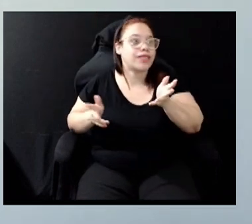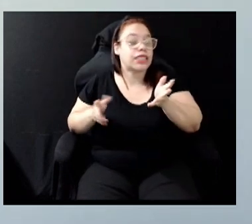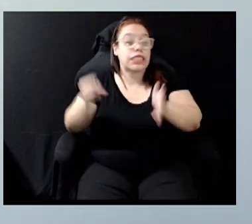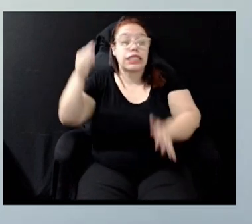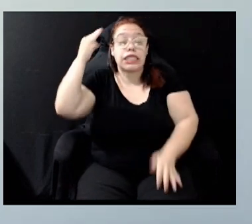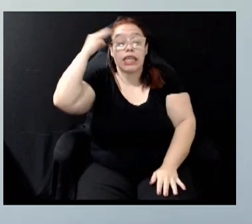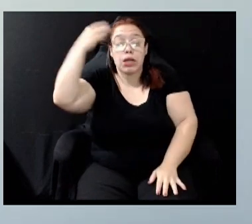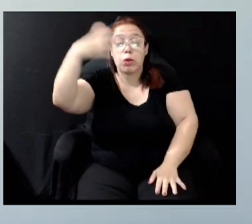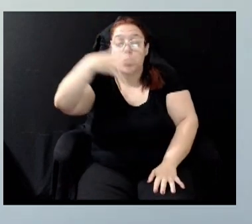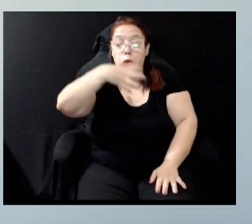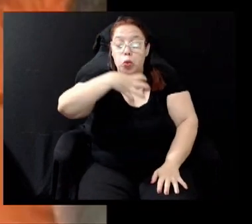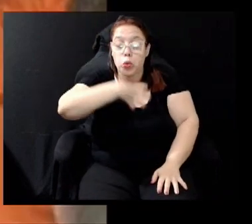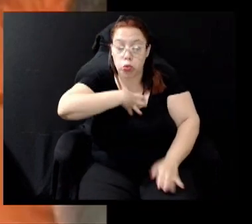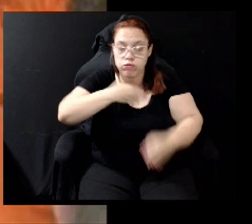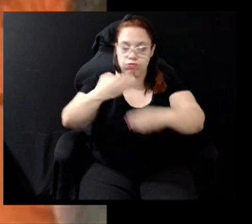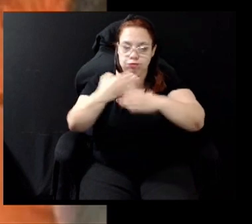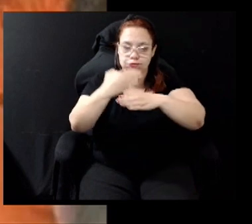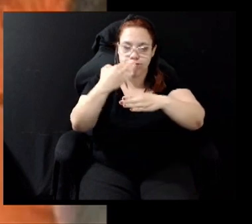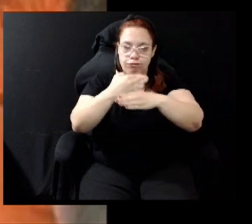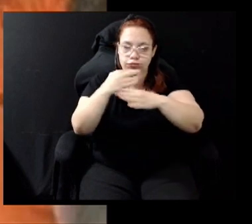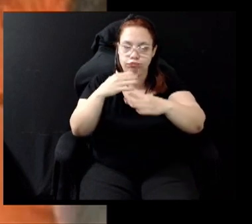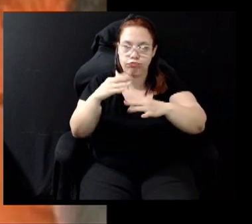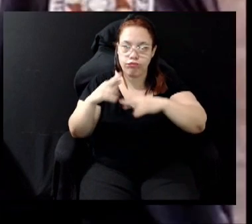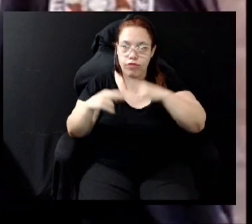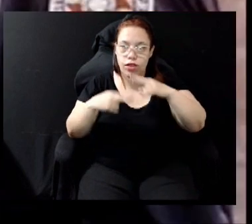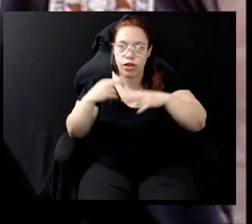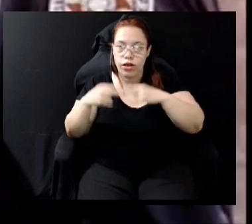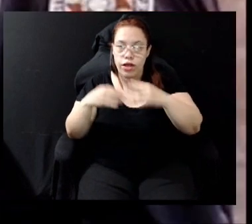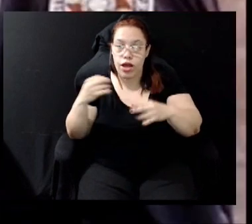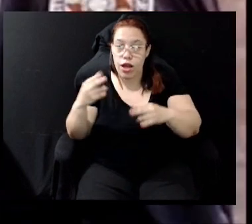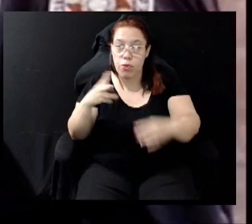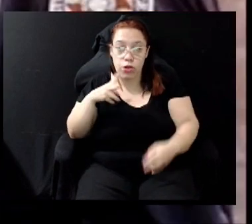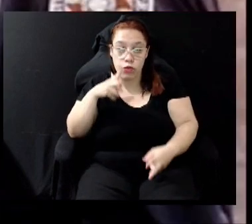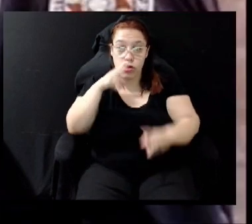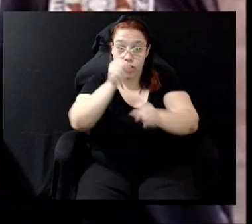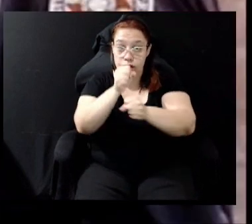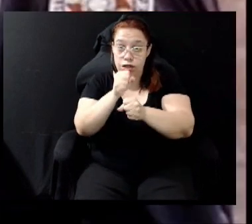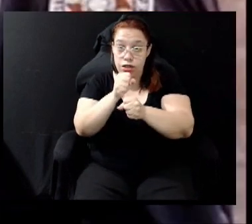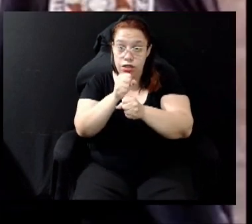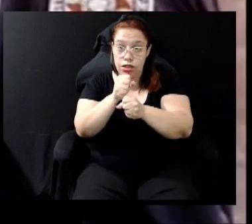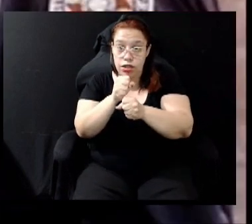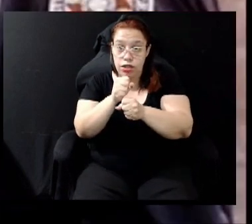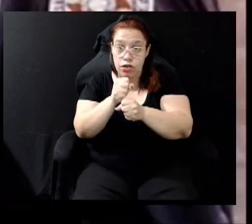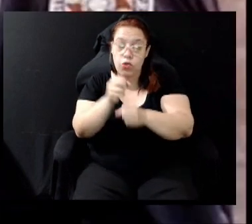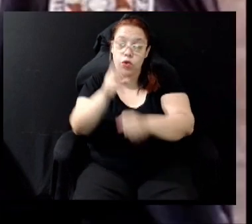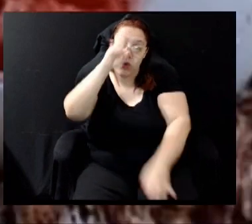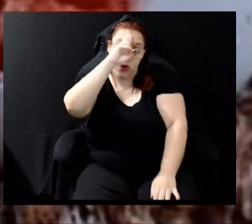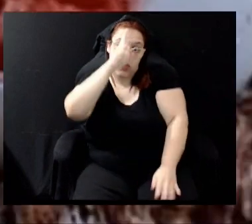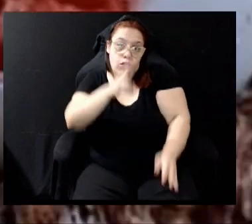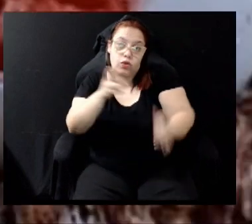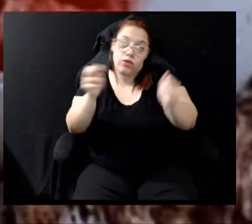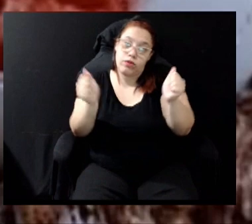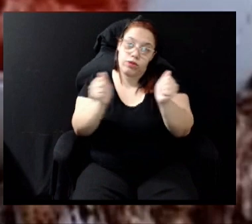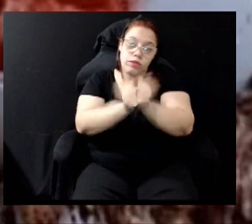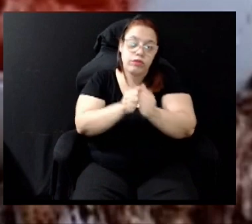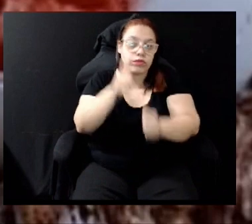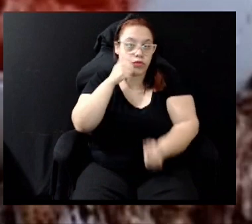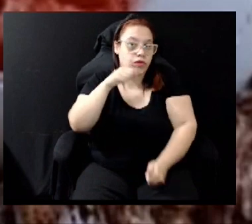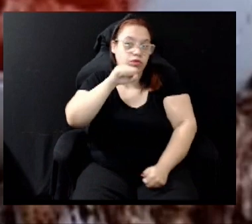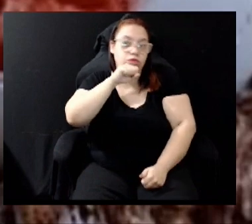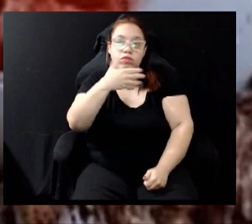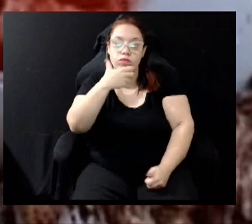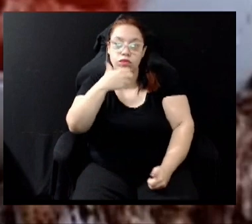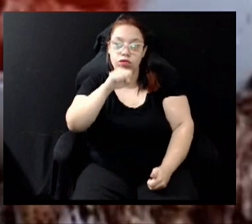que era construída nessas relações eram muito fortalecidas. Então, assim, você almoçava junto com seu pai, com a sua mãe, com a pessoa que você estava